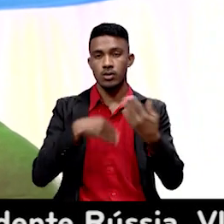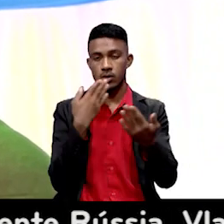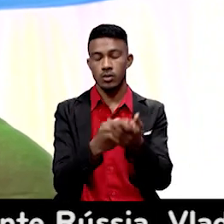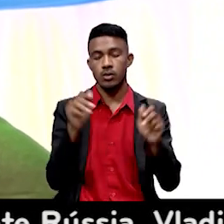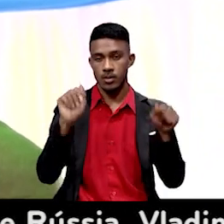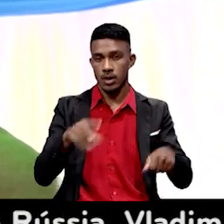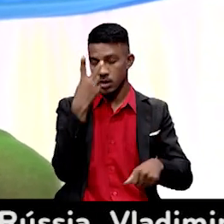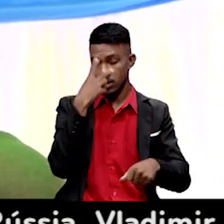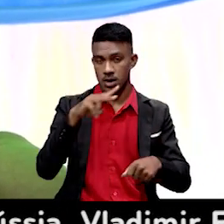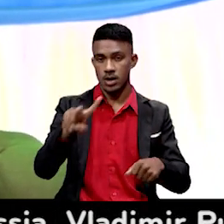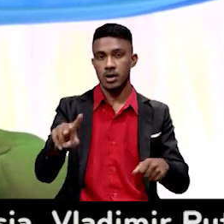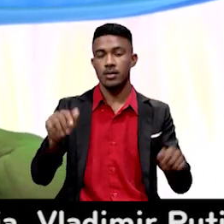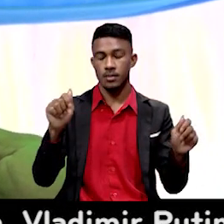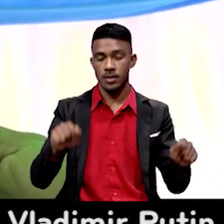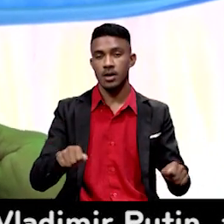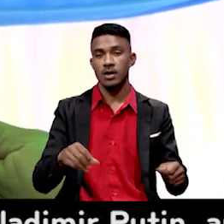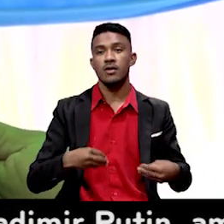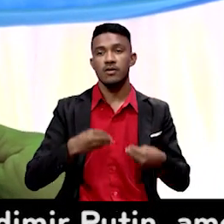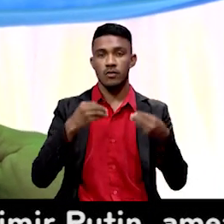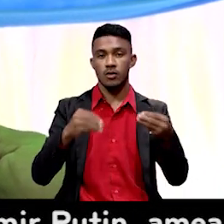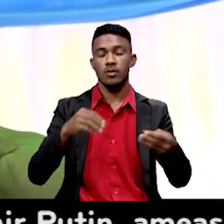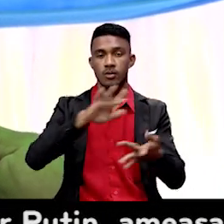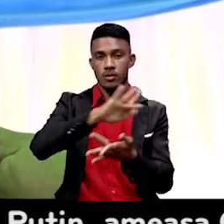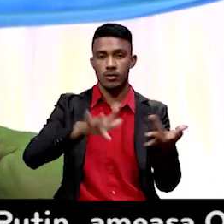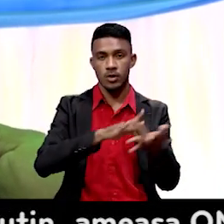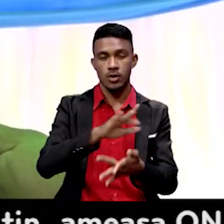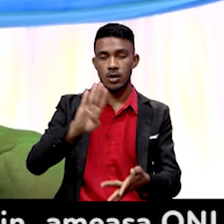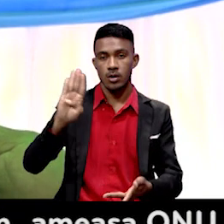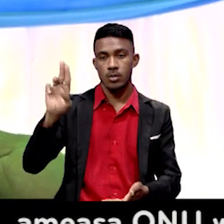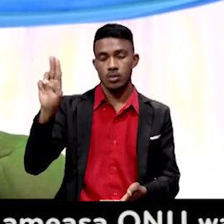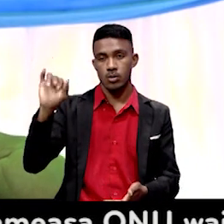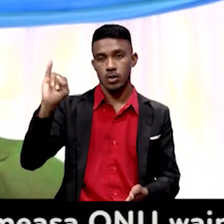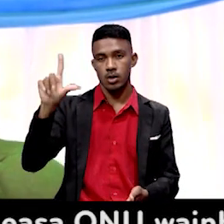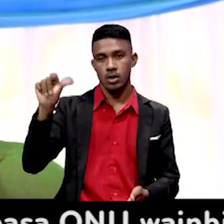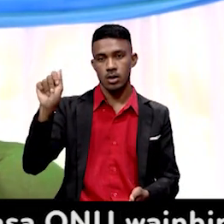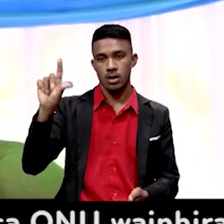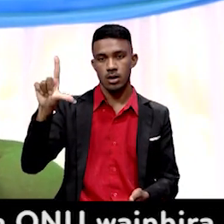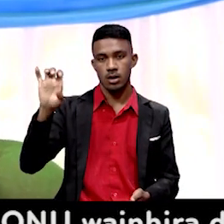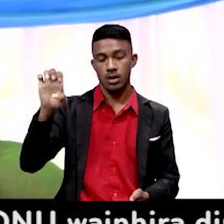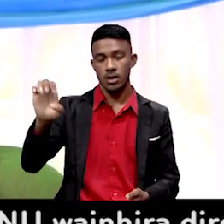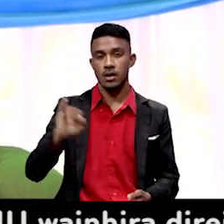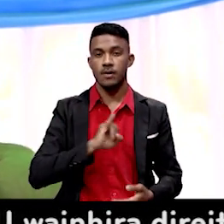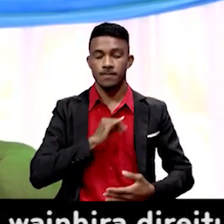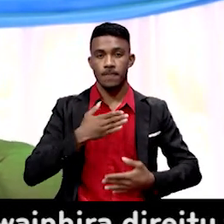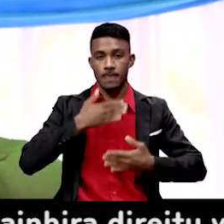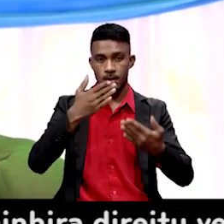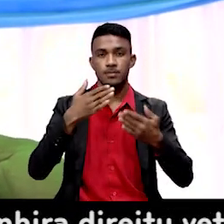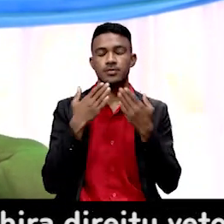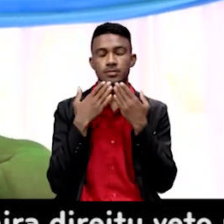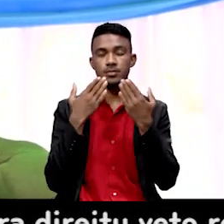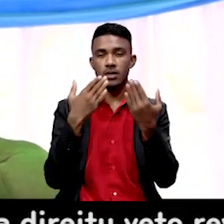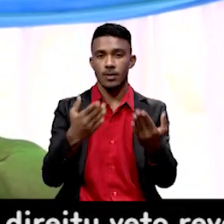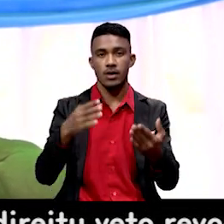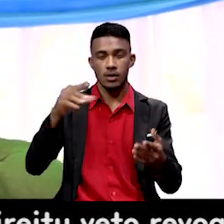qualquer careta de bele fo halau ni movimento iha builale. Mai be hausente orgulho tambah iha oitavo co governo